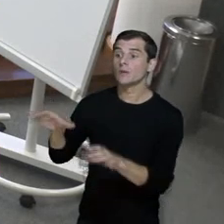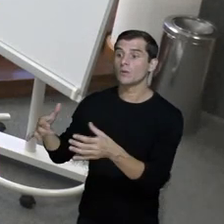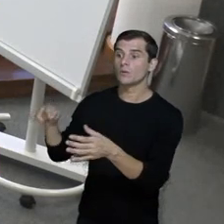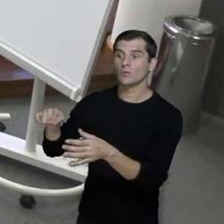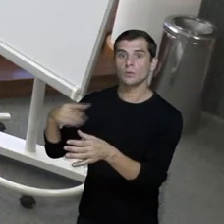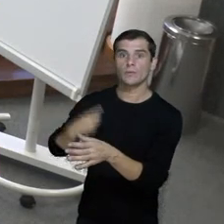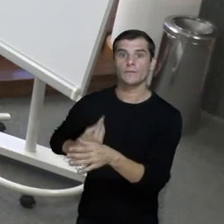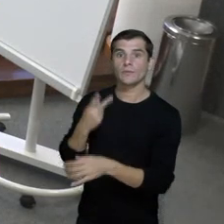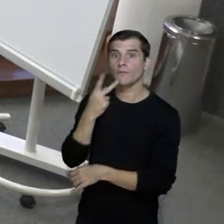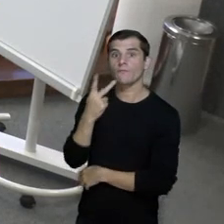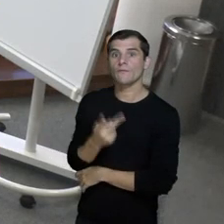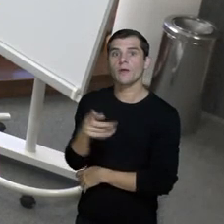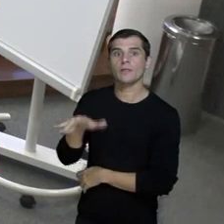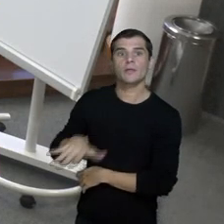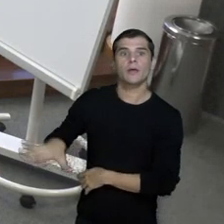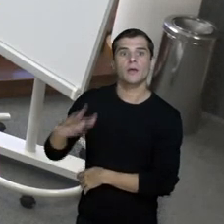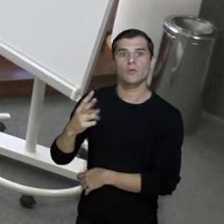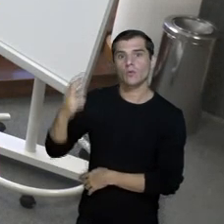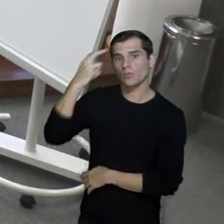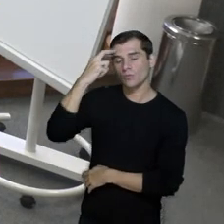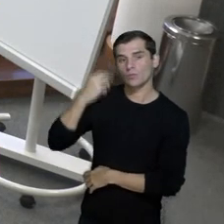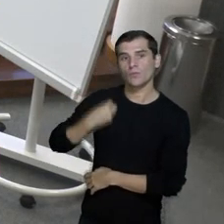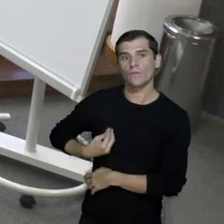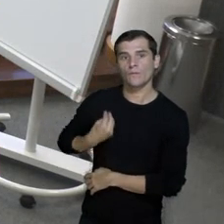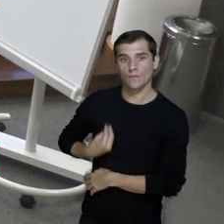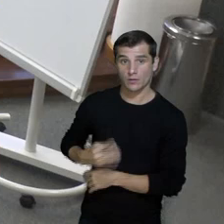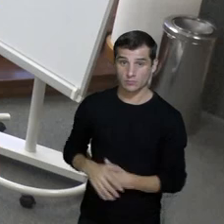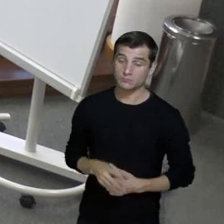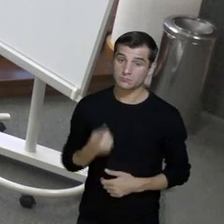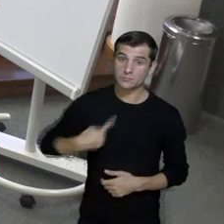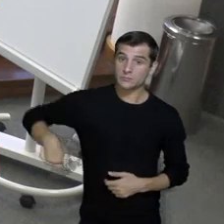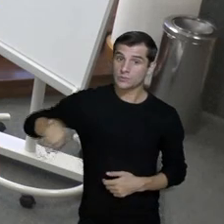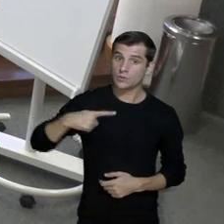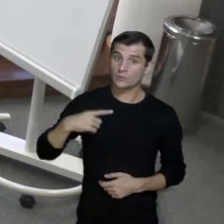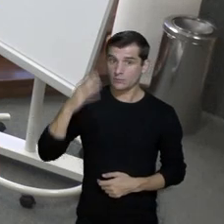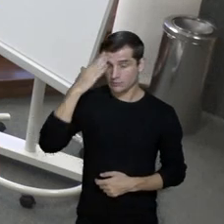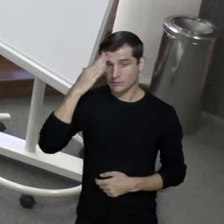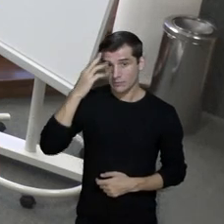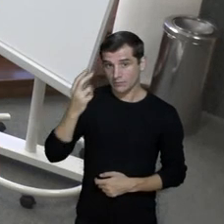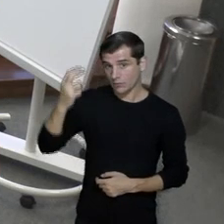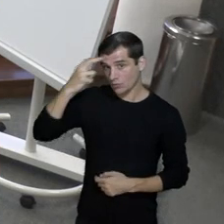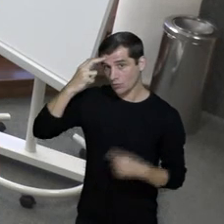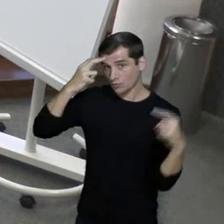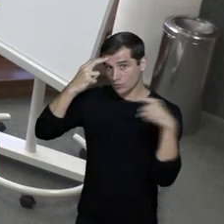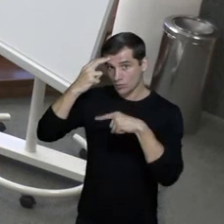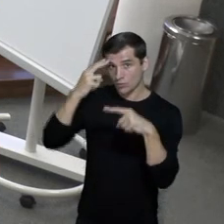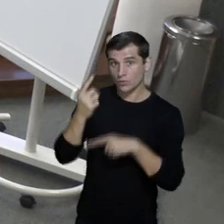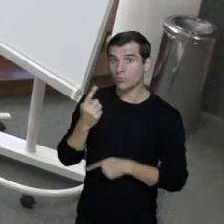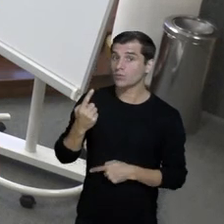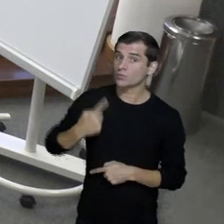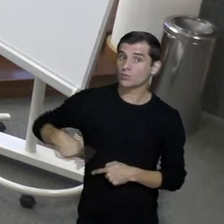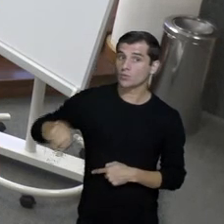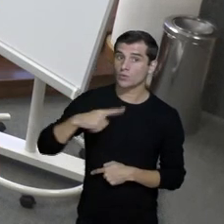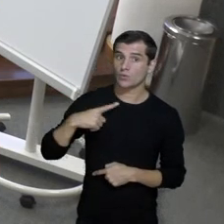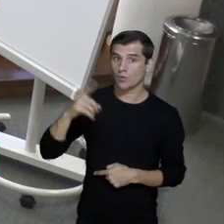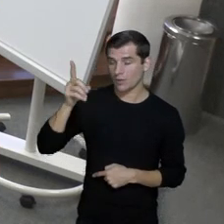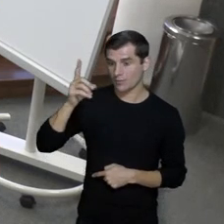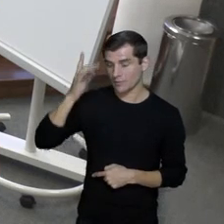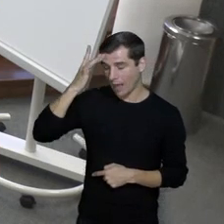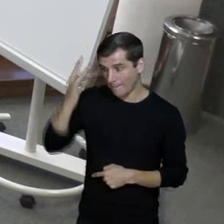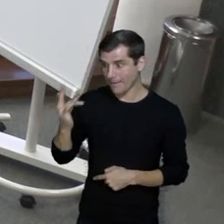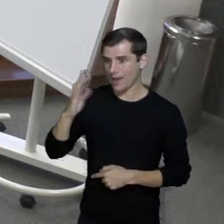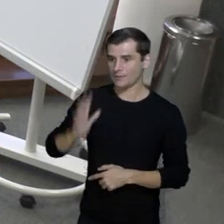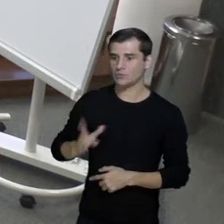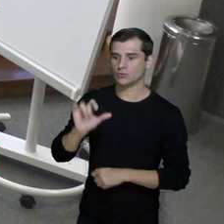Meio cultural e a gente sabe que Cultura a gente não muda de dia para noite talvez a